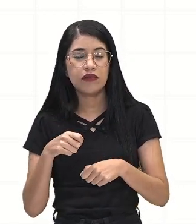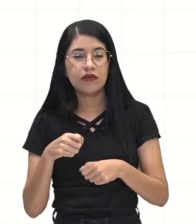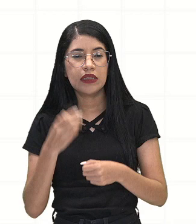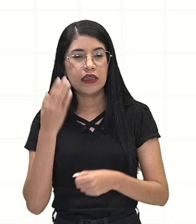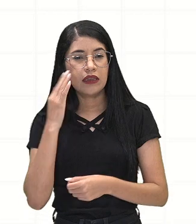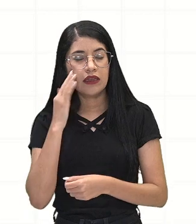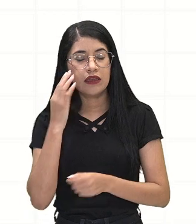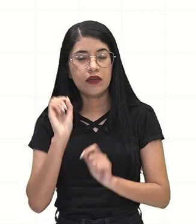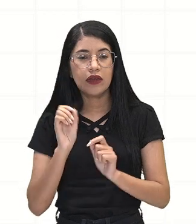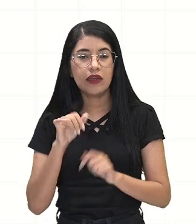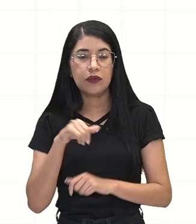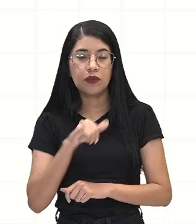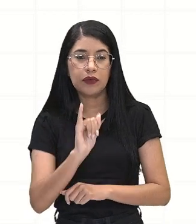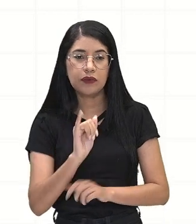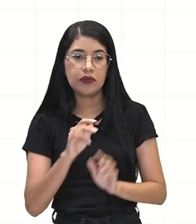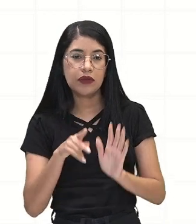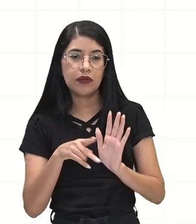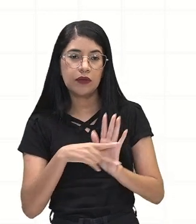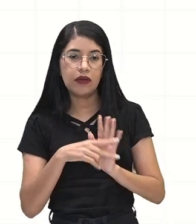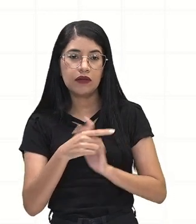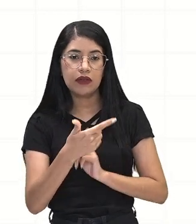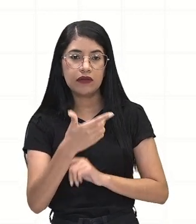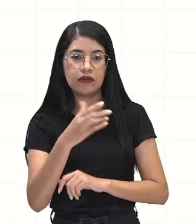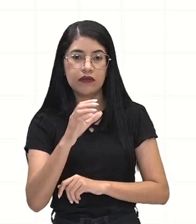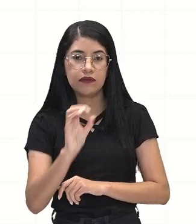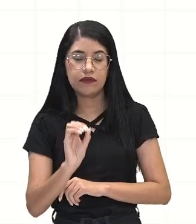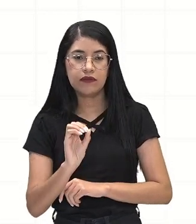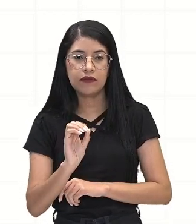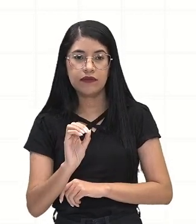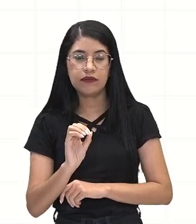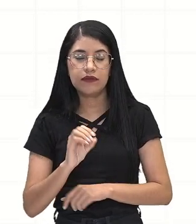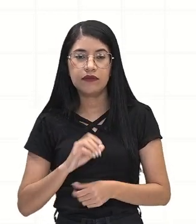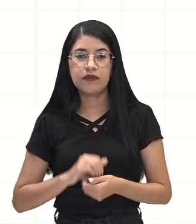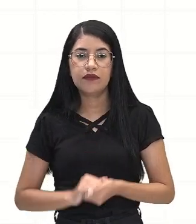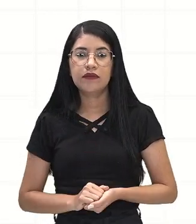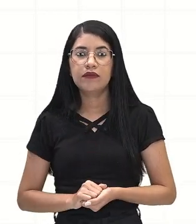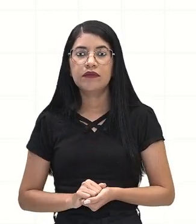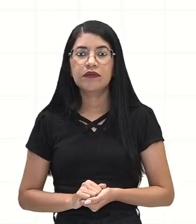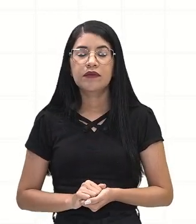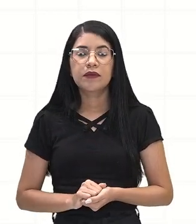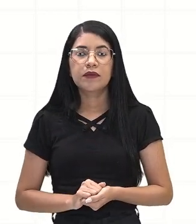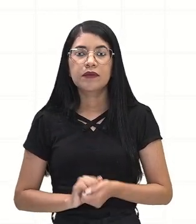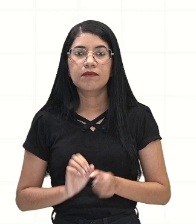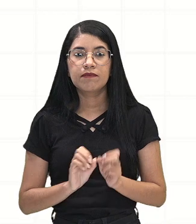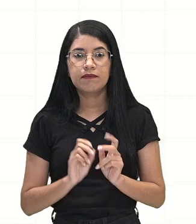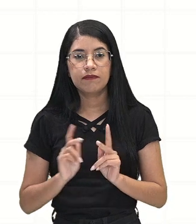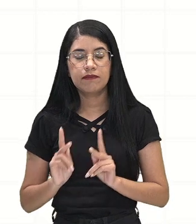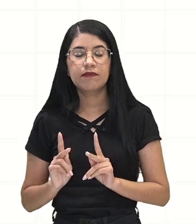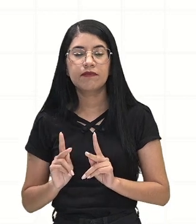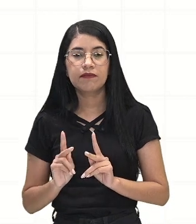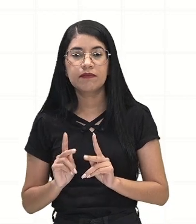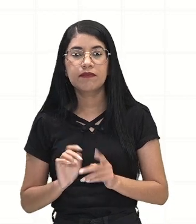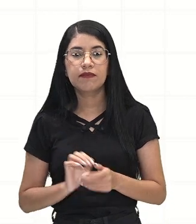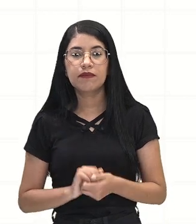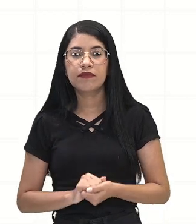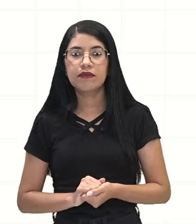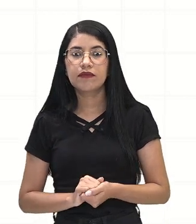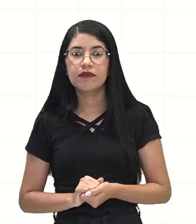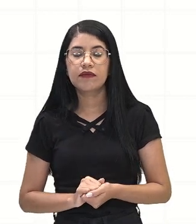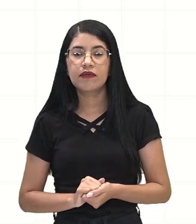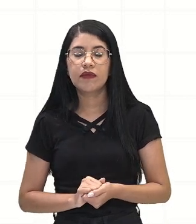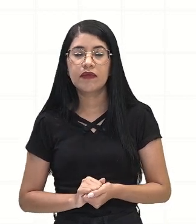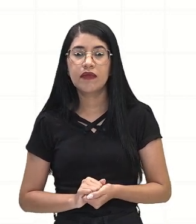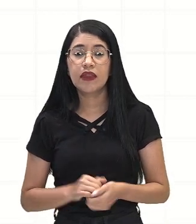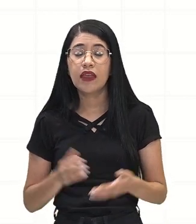o y é igual a 20 graus. Beleza? Tranquilo? Daí eu já